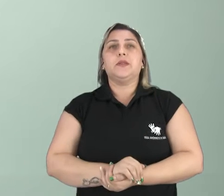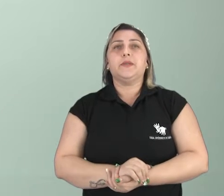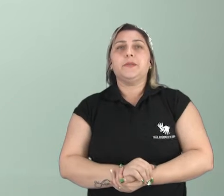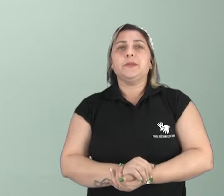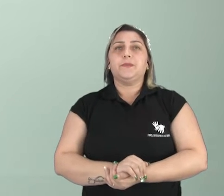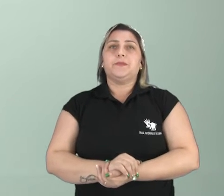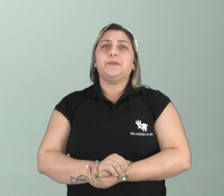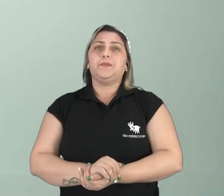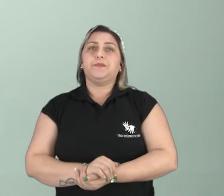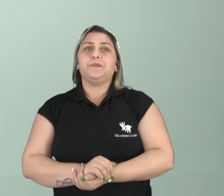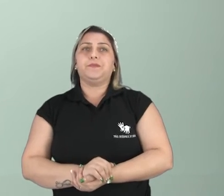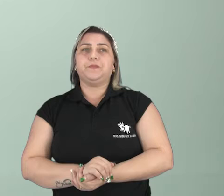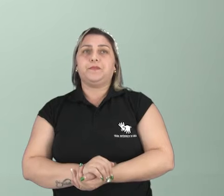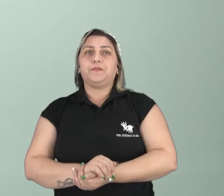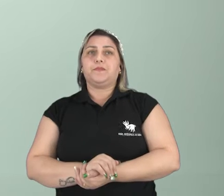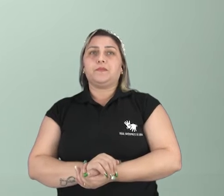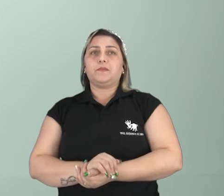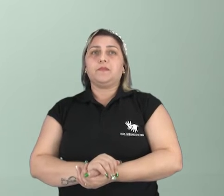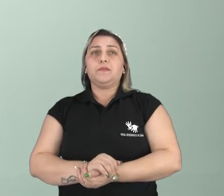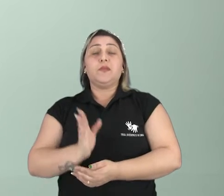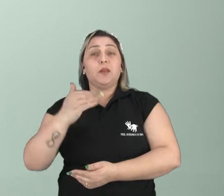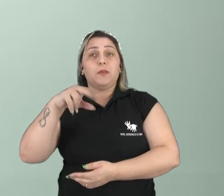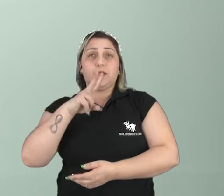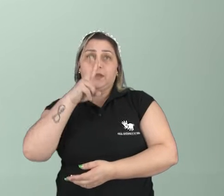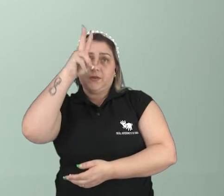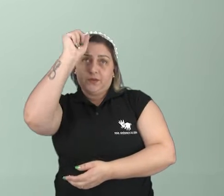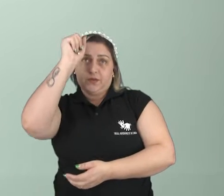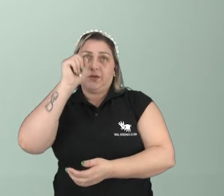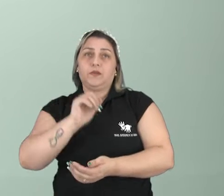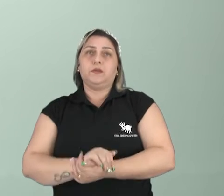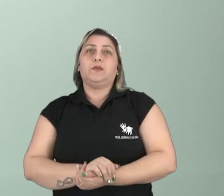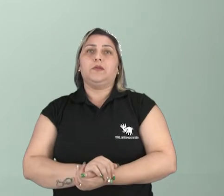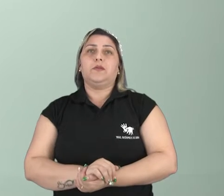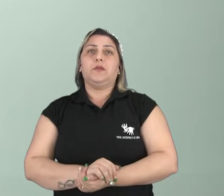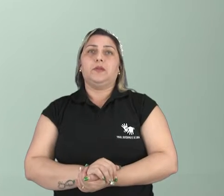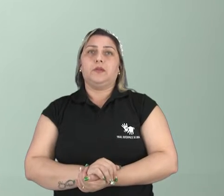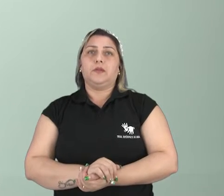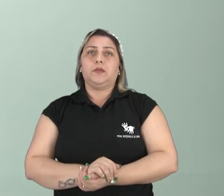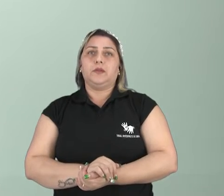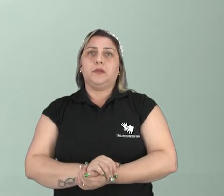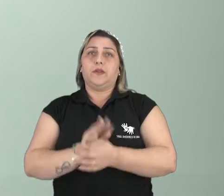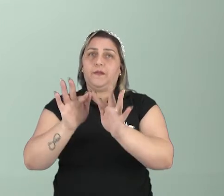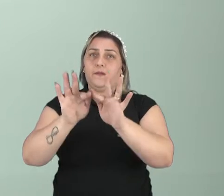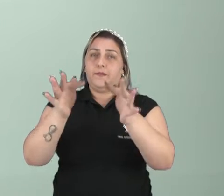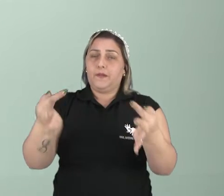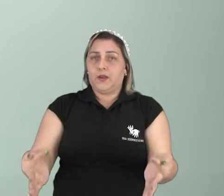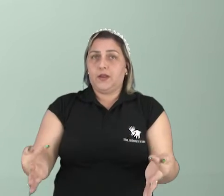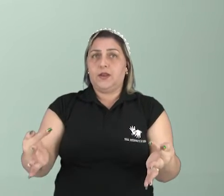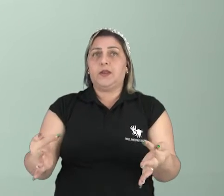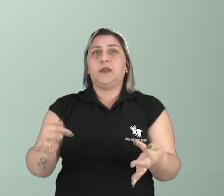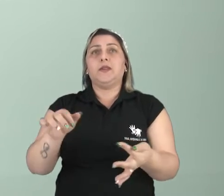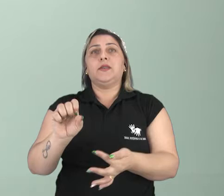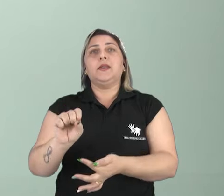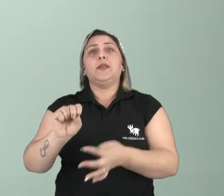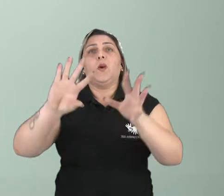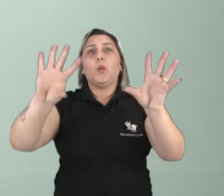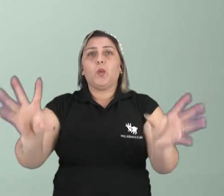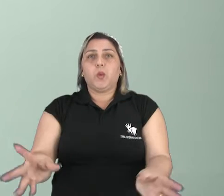favor e ideias contrárias. Na conclusão, ele vai retomar a tese dele defendida, a posição dele ali, da defesa